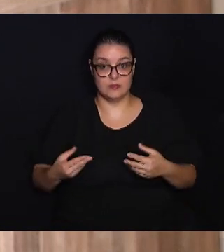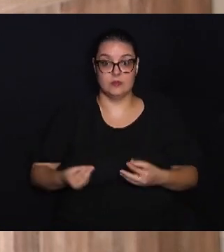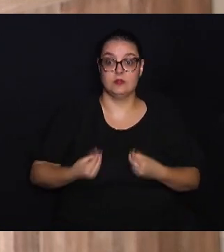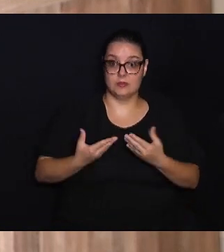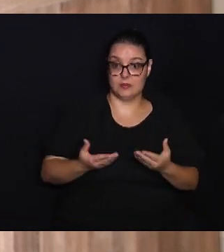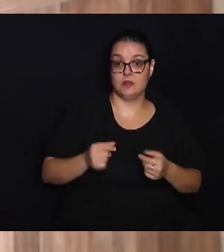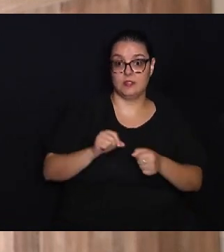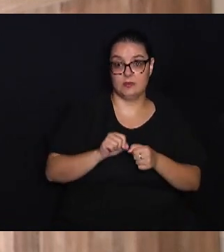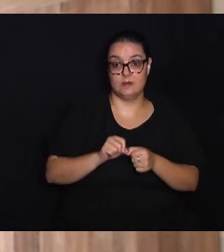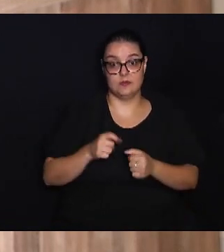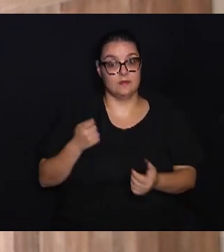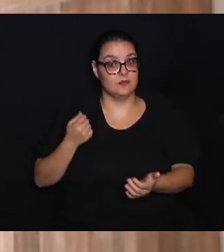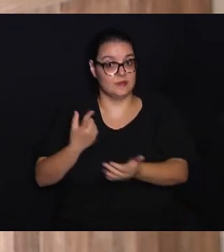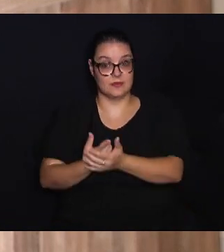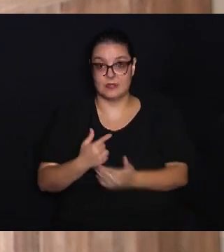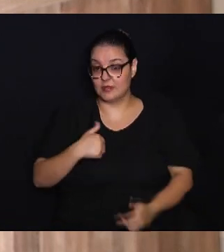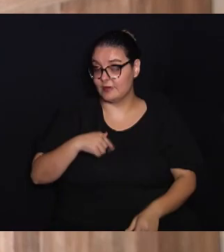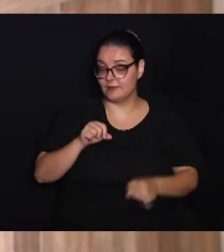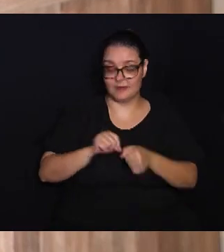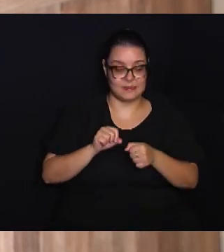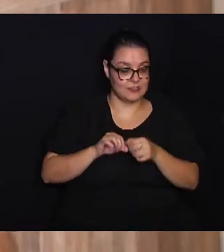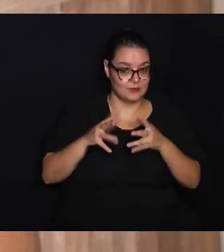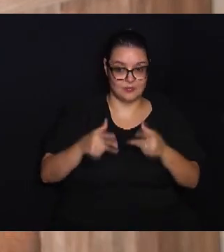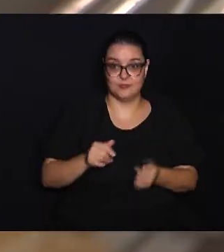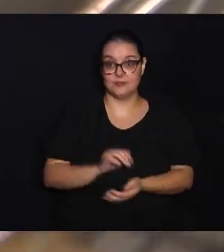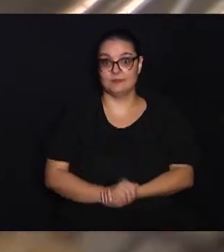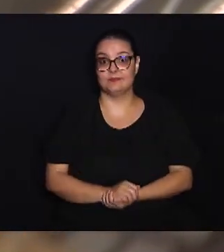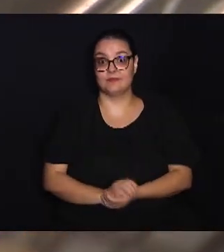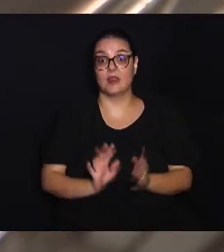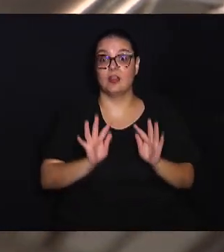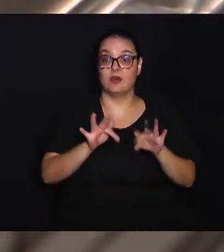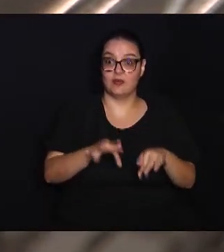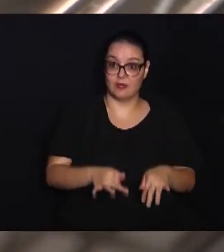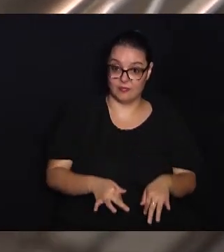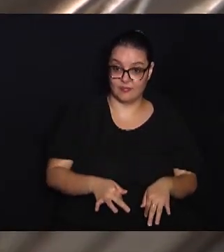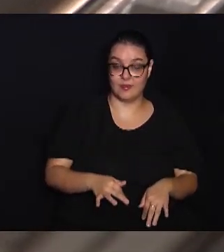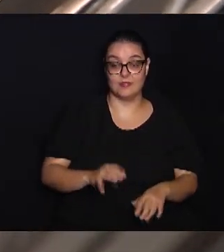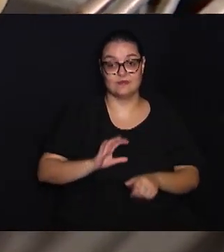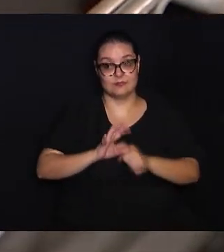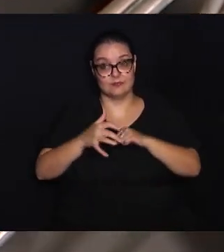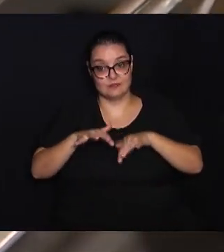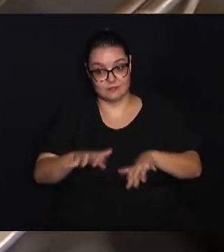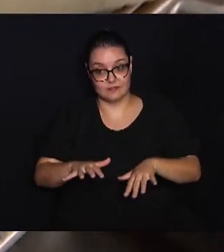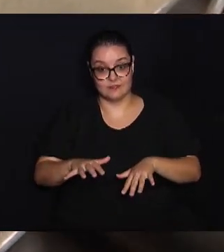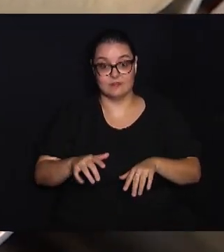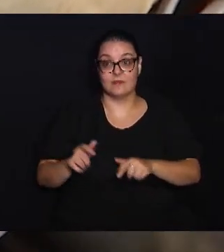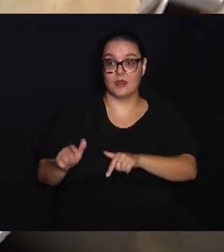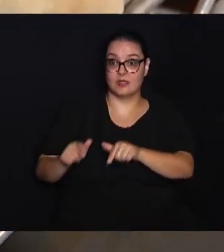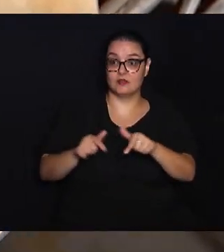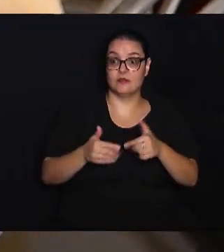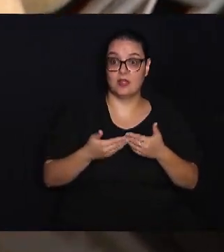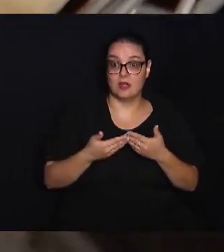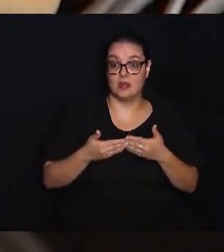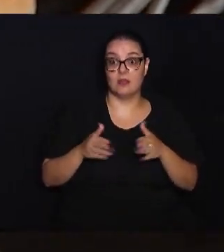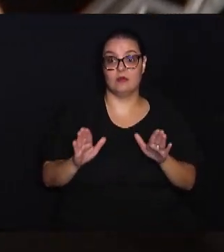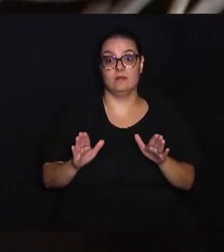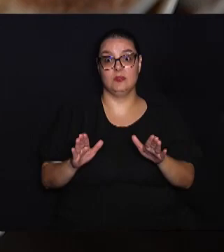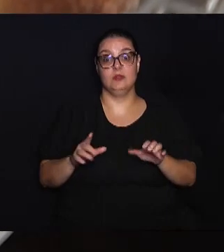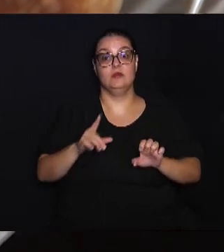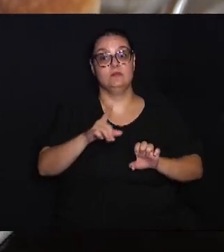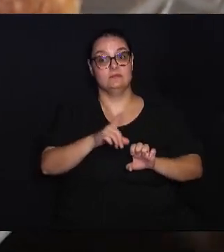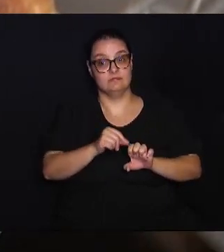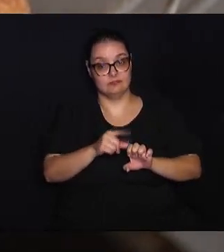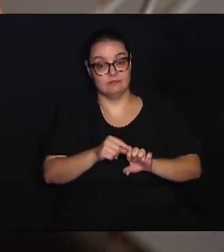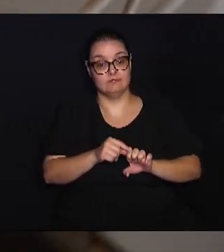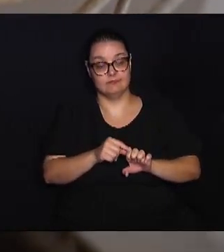eu entregava e eu fazia a compra então era tudo eu com o fim da pandemia e com os estabelecimentos reabertos o